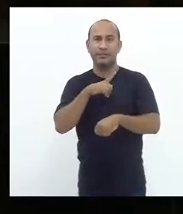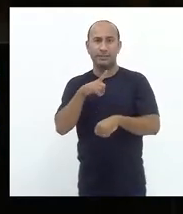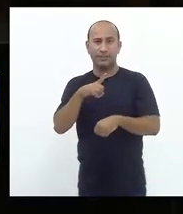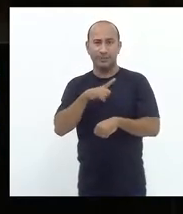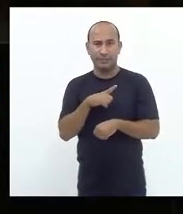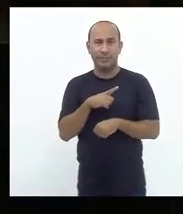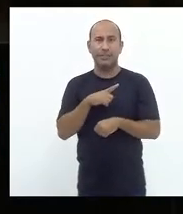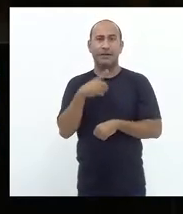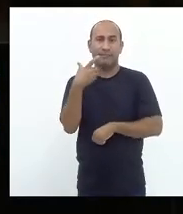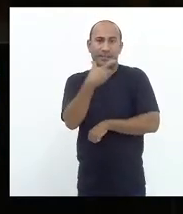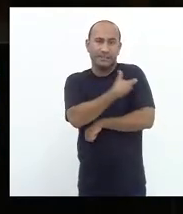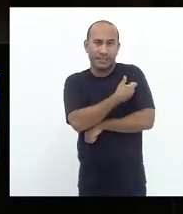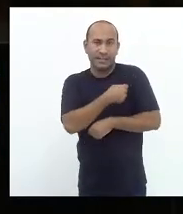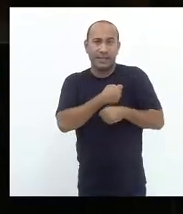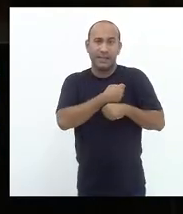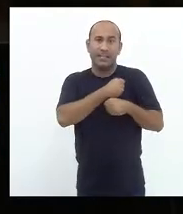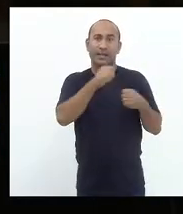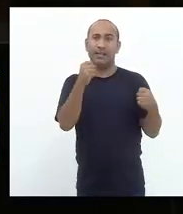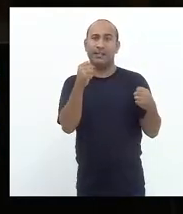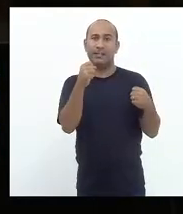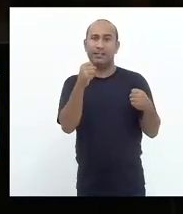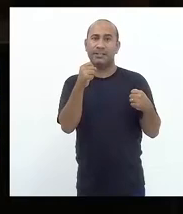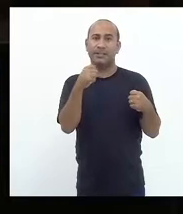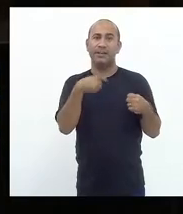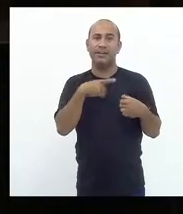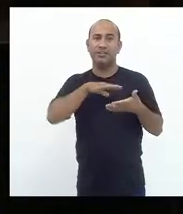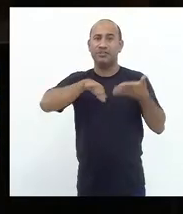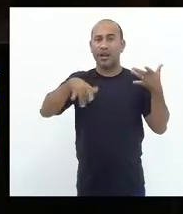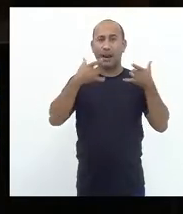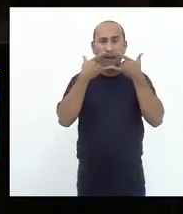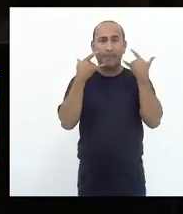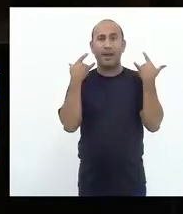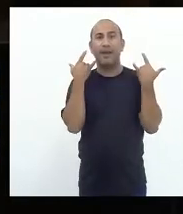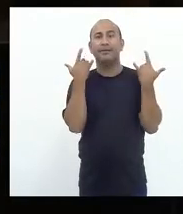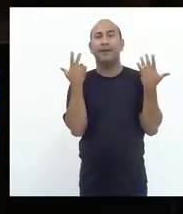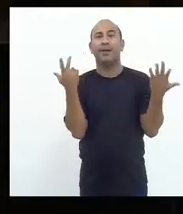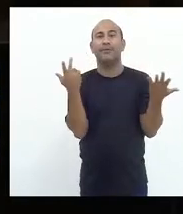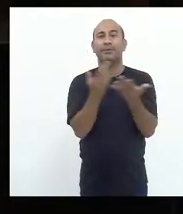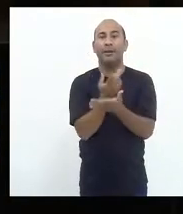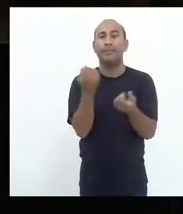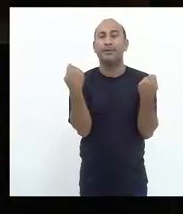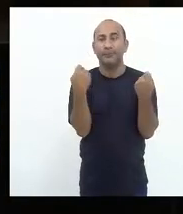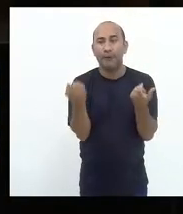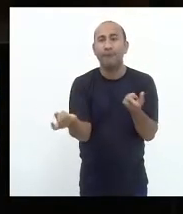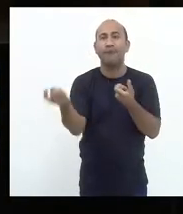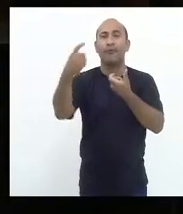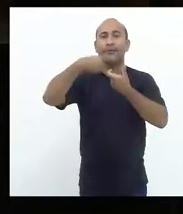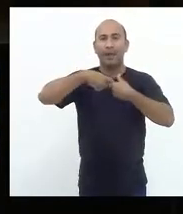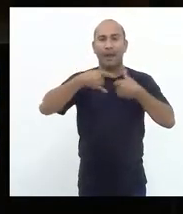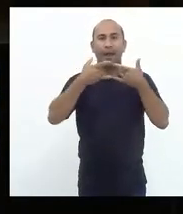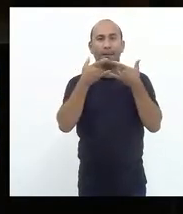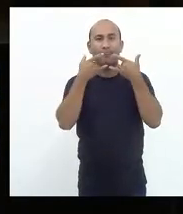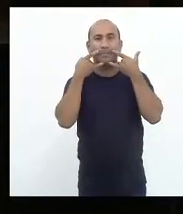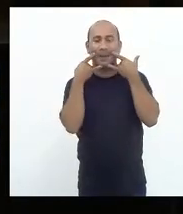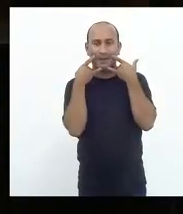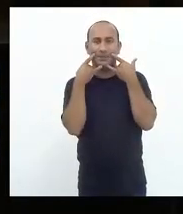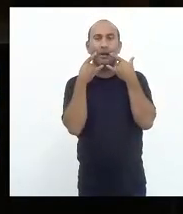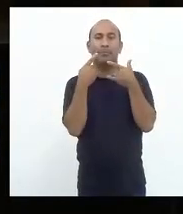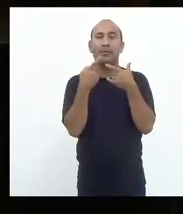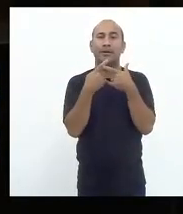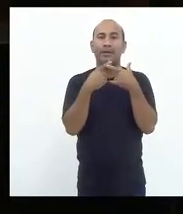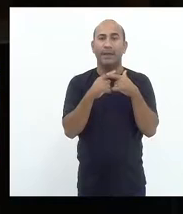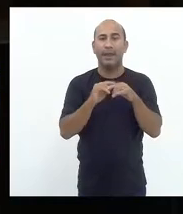vacinal maior, que abdicaram das máscaras, tiveram que retornar as máscaras porque houve